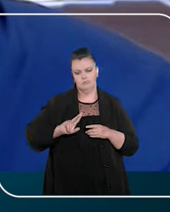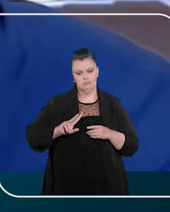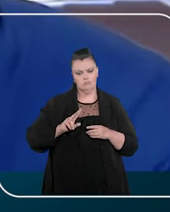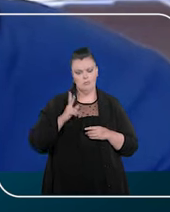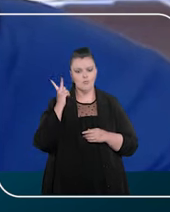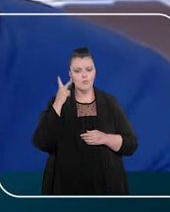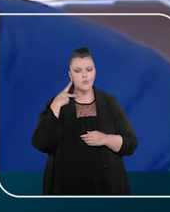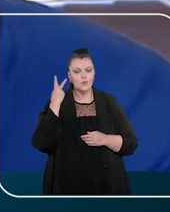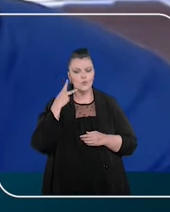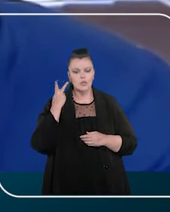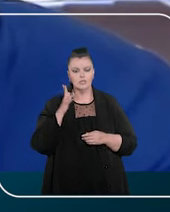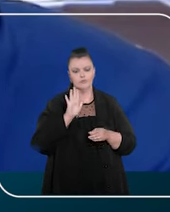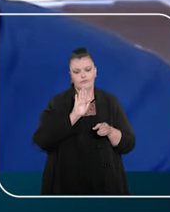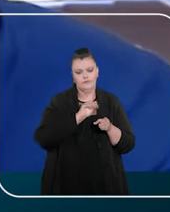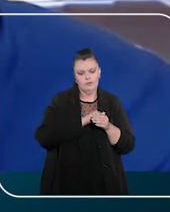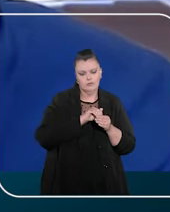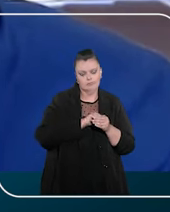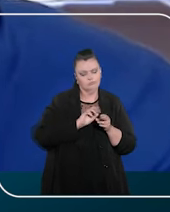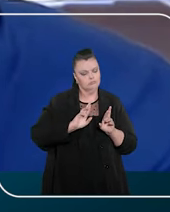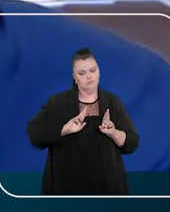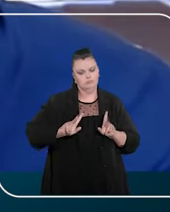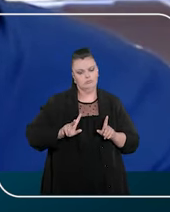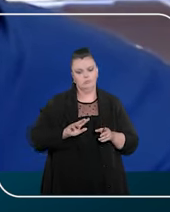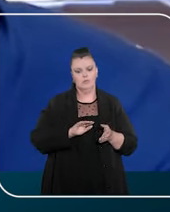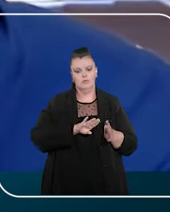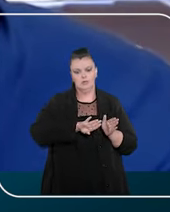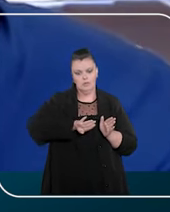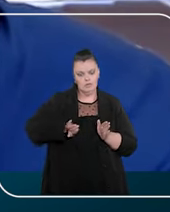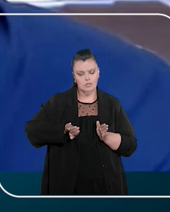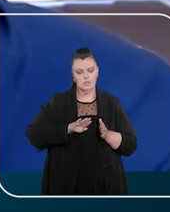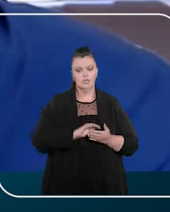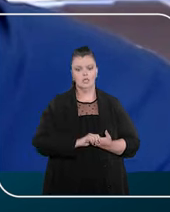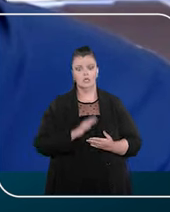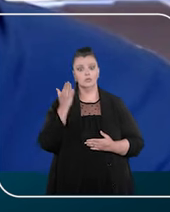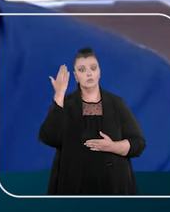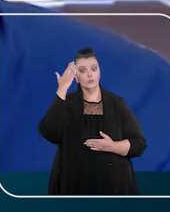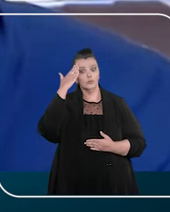né, de votar e ser votado, mas muito mais que isso, é a compreensão